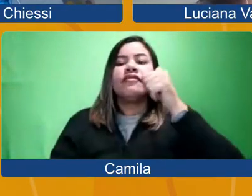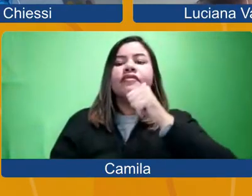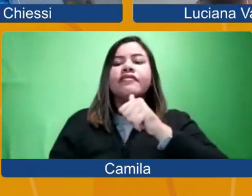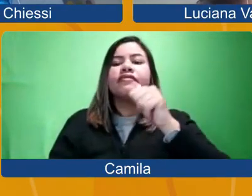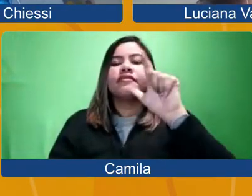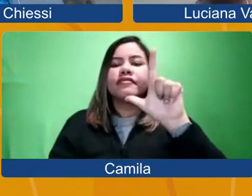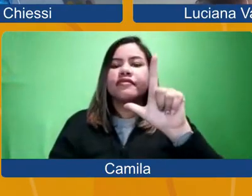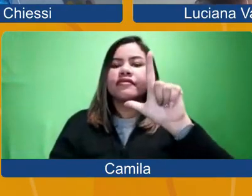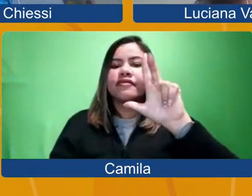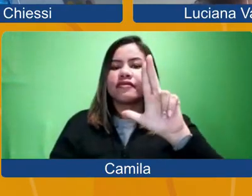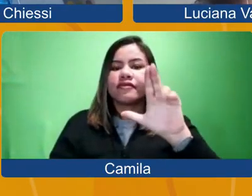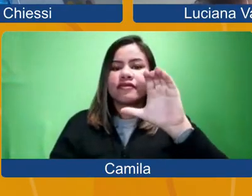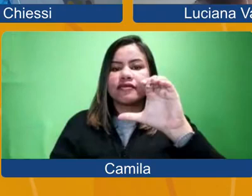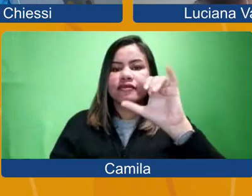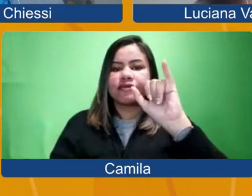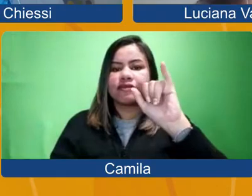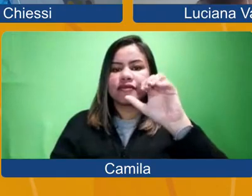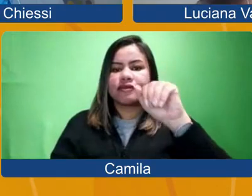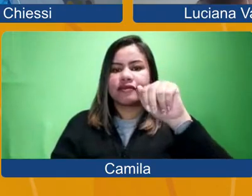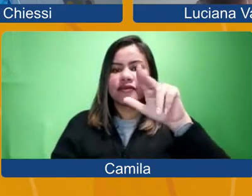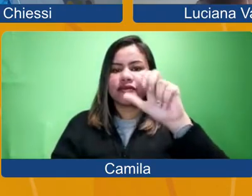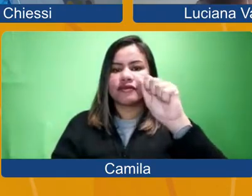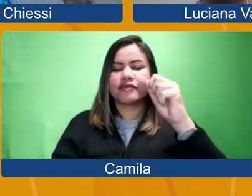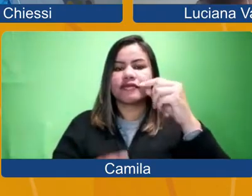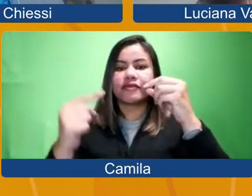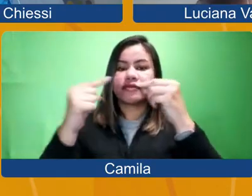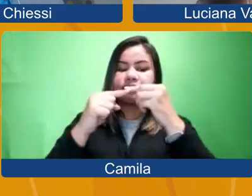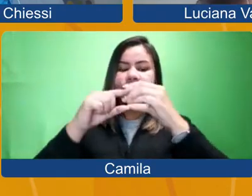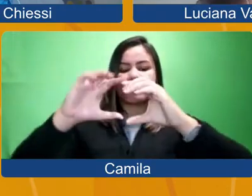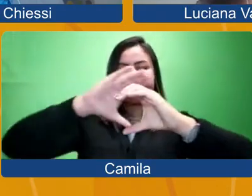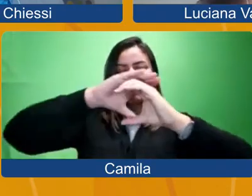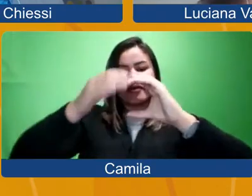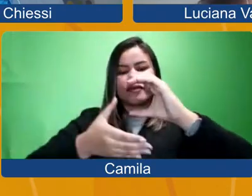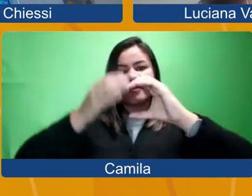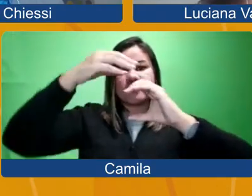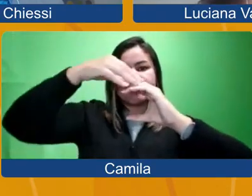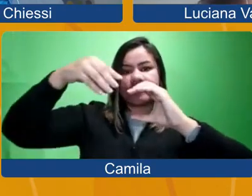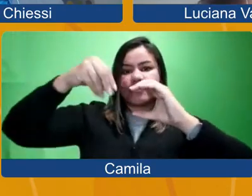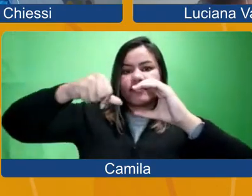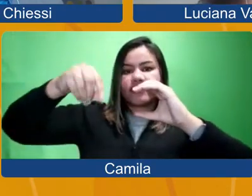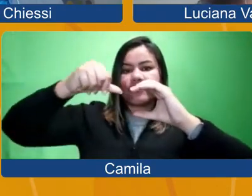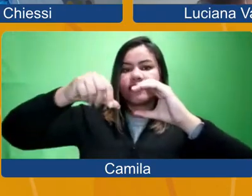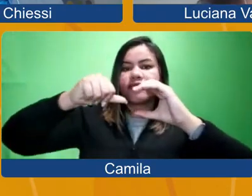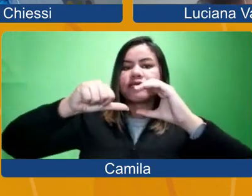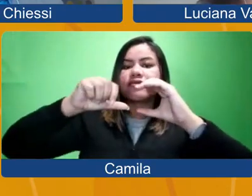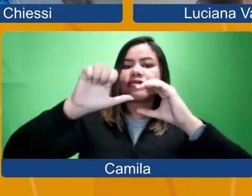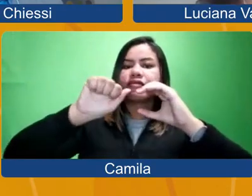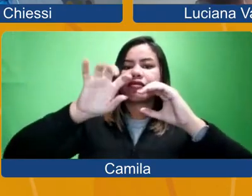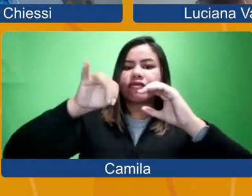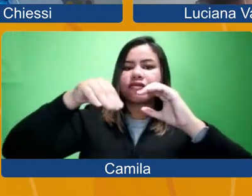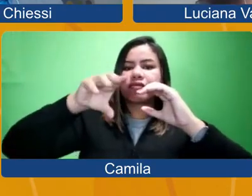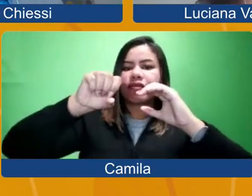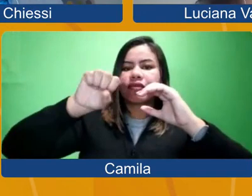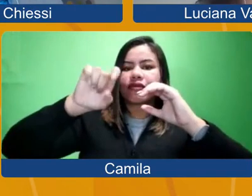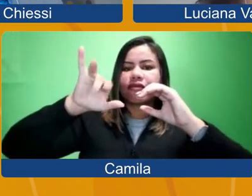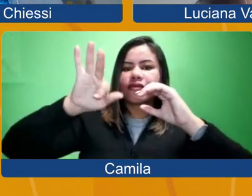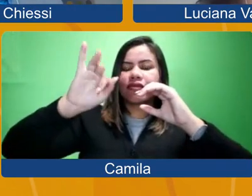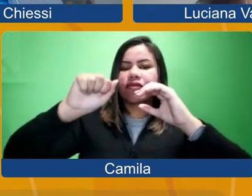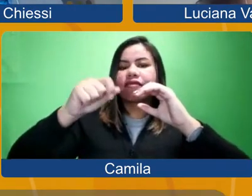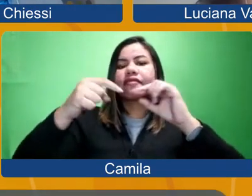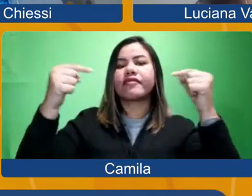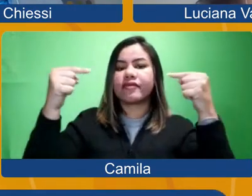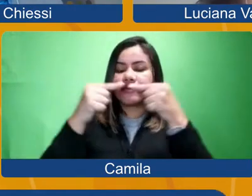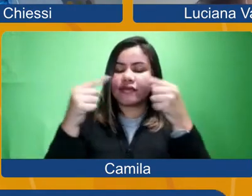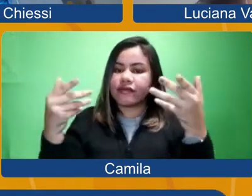em atmosfera, estudos da física da atmosfera, vai falar um pouco sobre o nosso clima presente, fazendo algumas projeções de futuro. E a